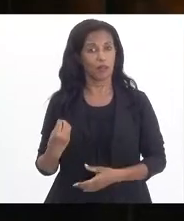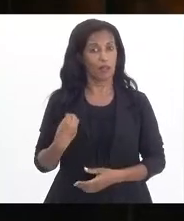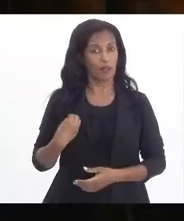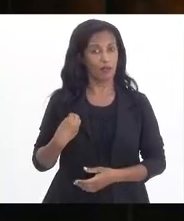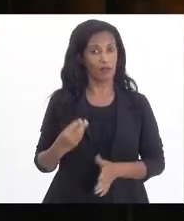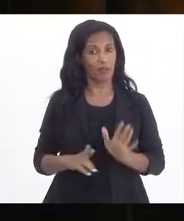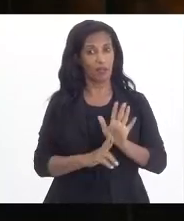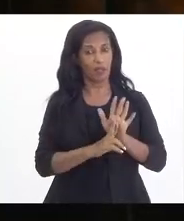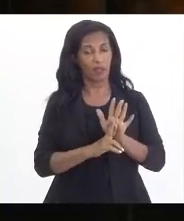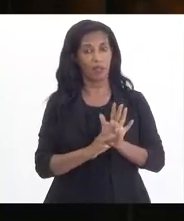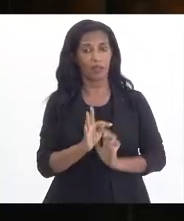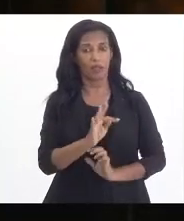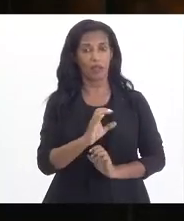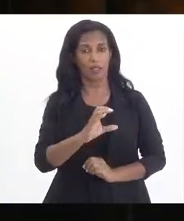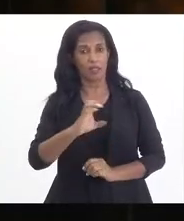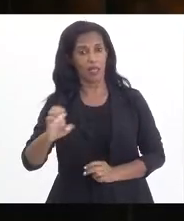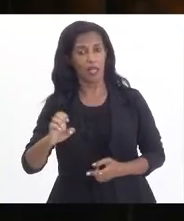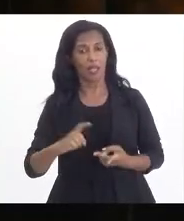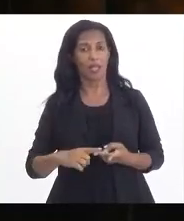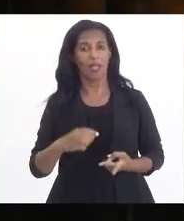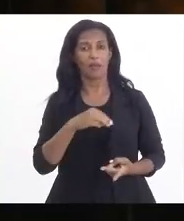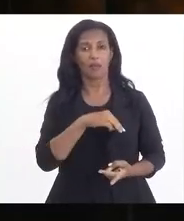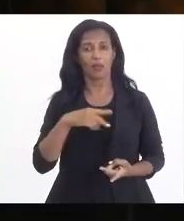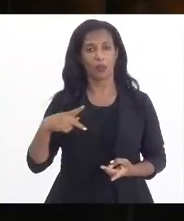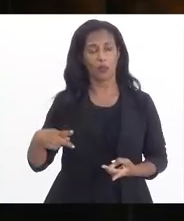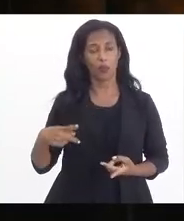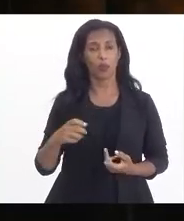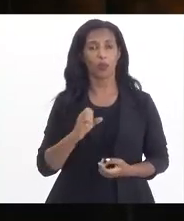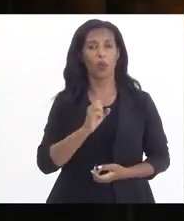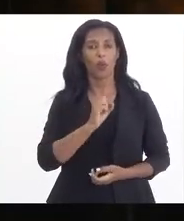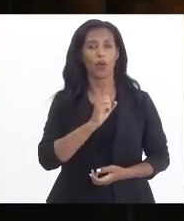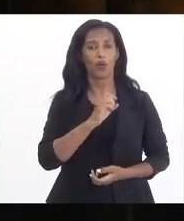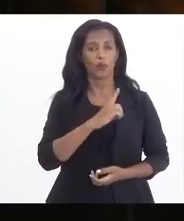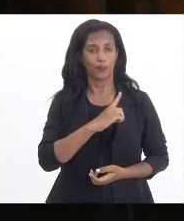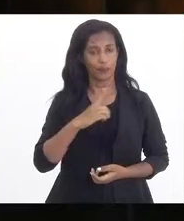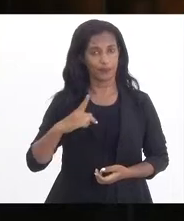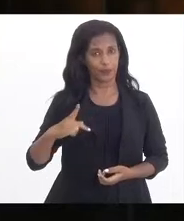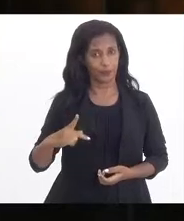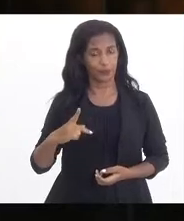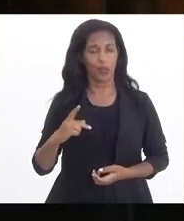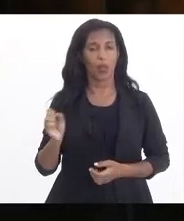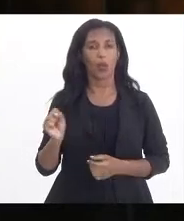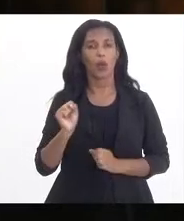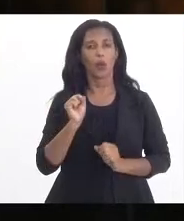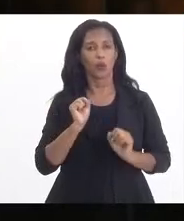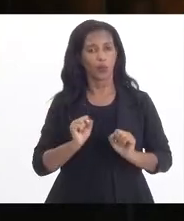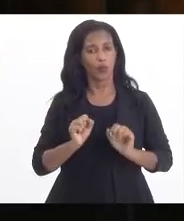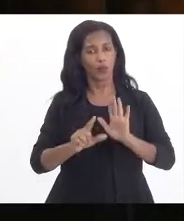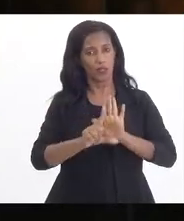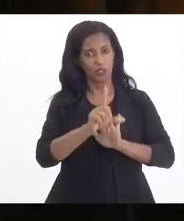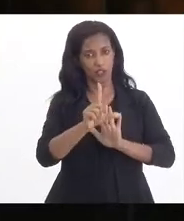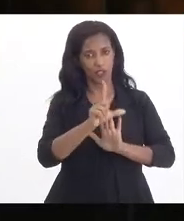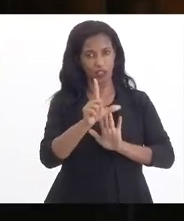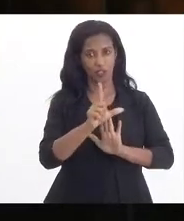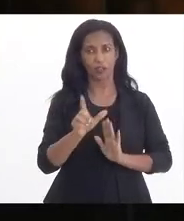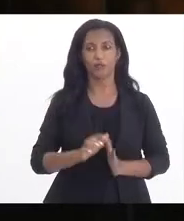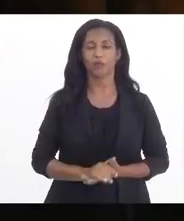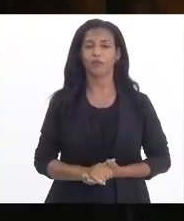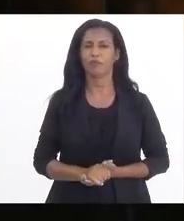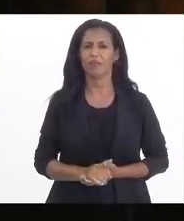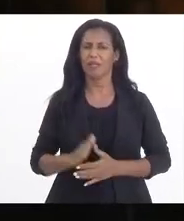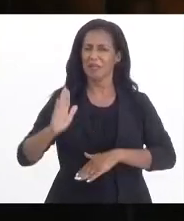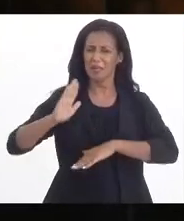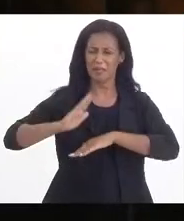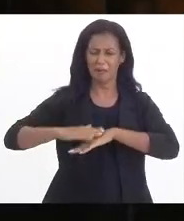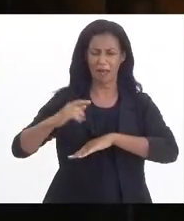dos representantes do TCE, do Ministério Público, do Poder Judiciário, do Poder Legislativo, e com muito